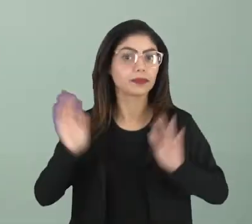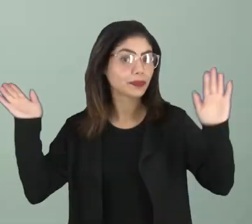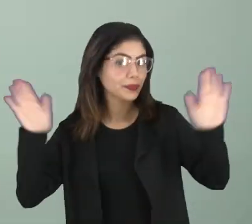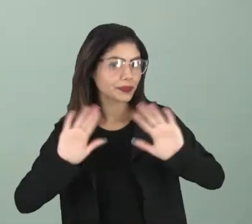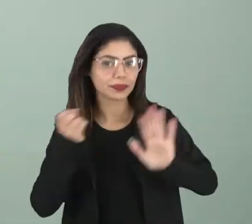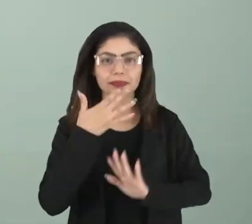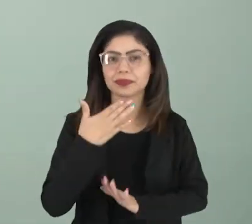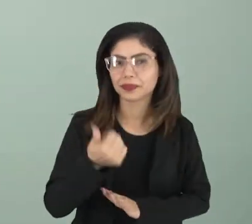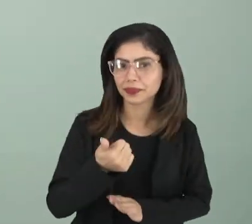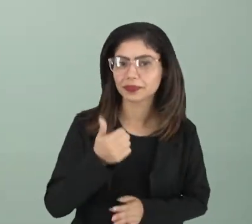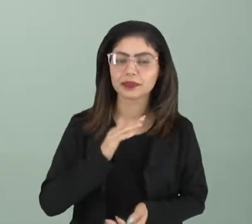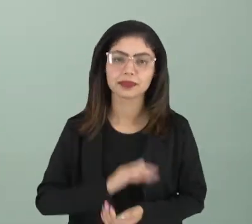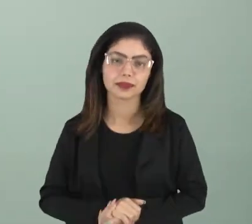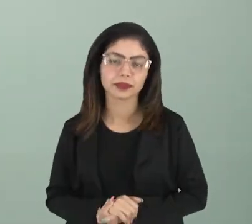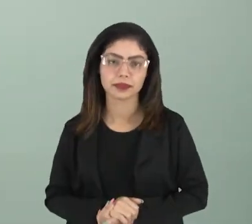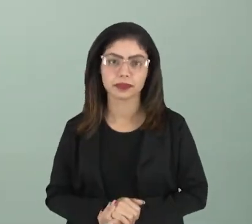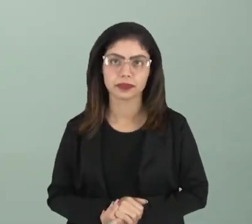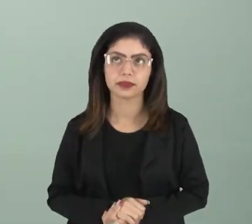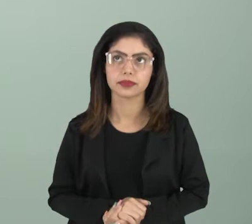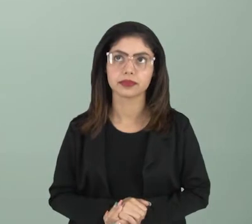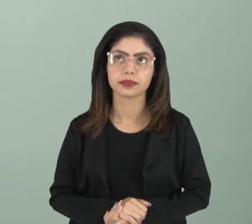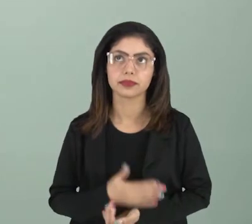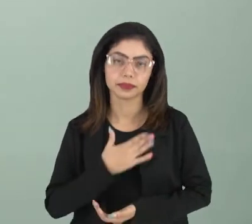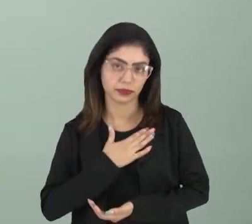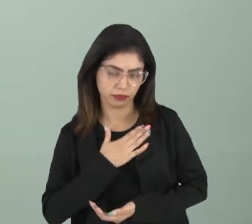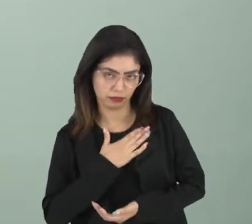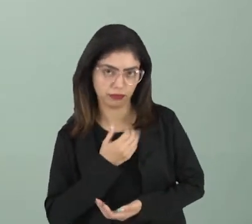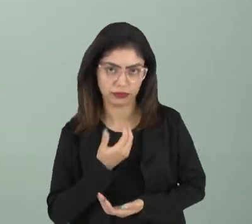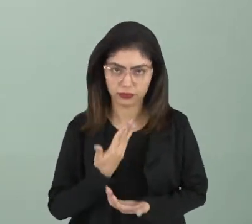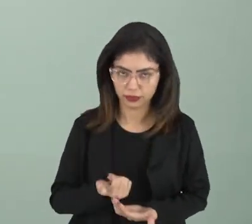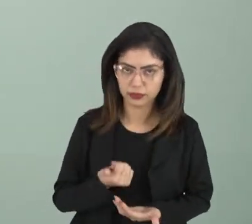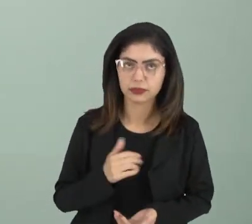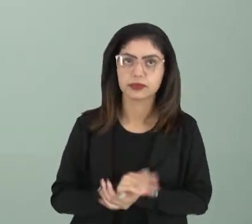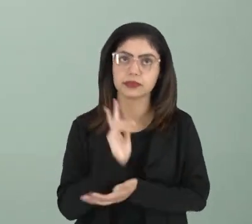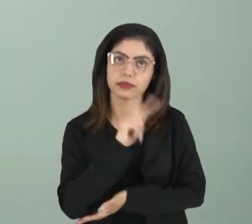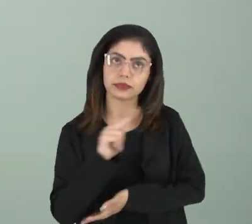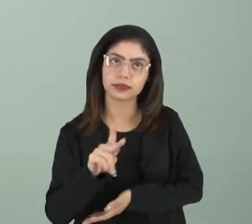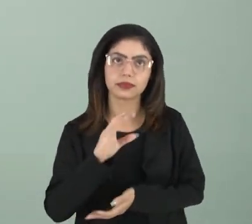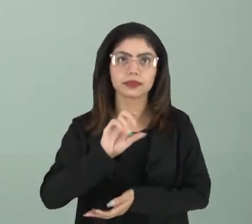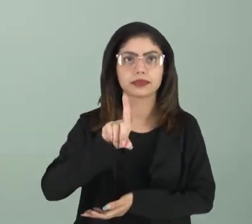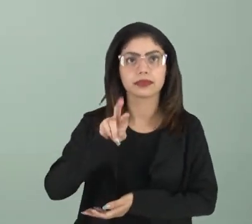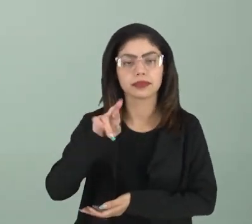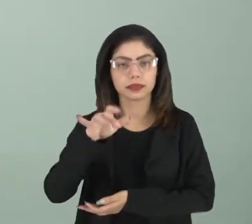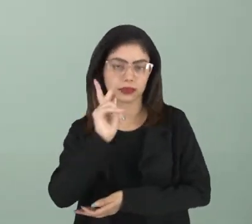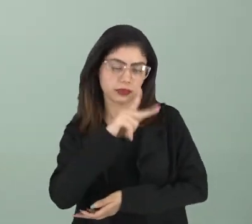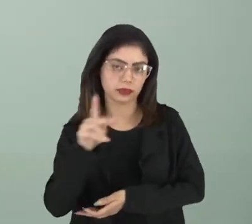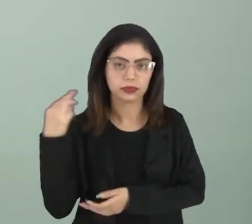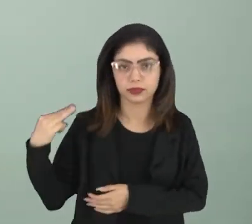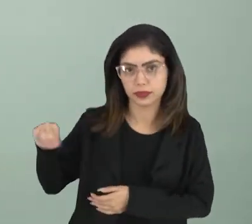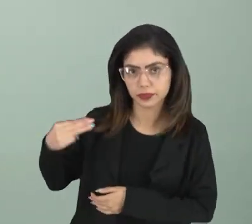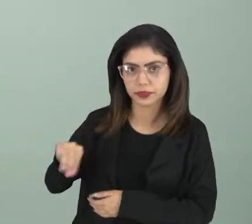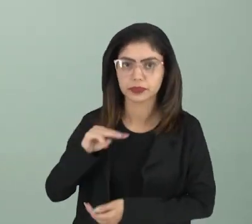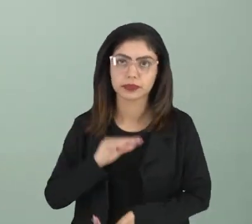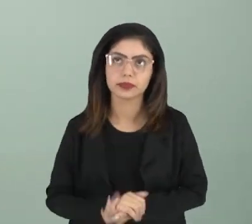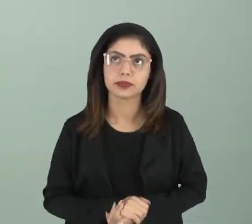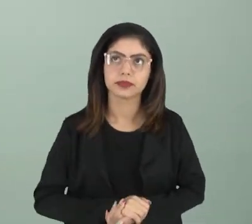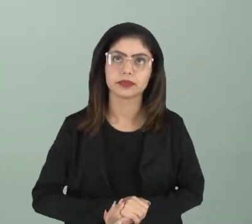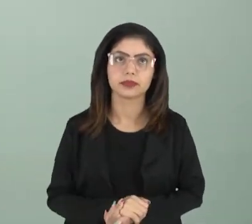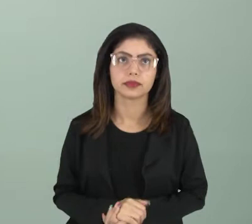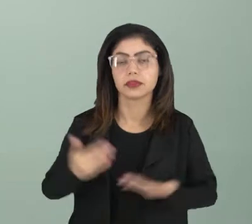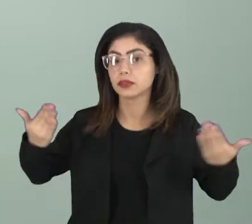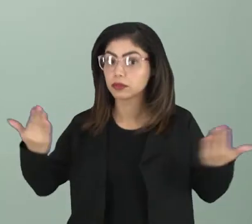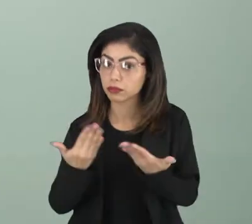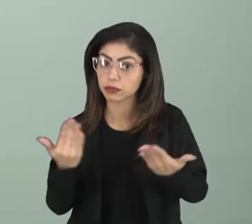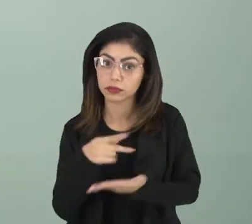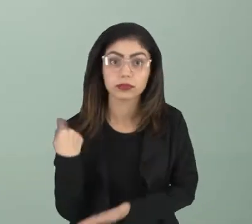Olá, tudo bem? Tudo bem comigo. Eu sou o professor Carlos, professor de matemática. Hoje